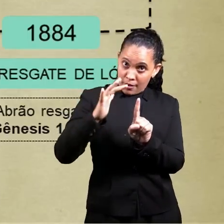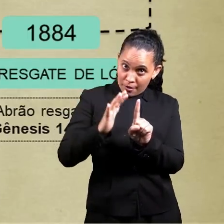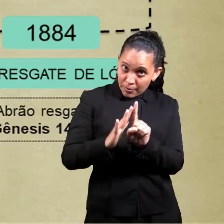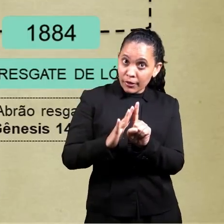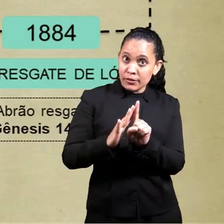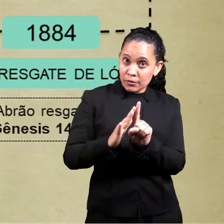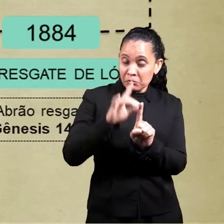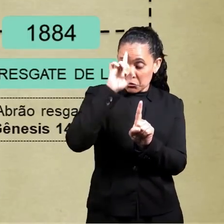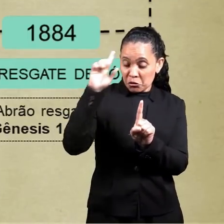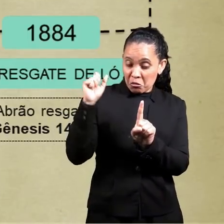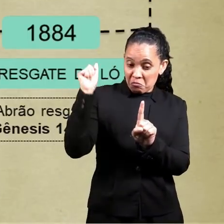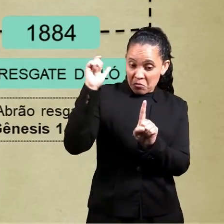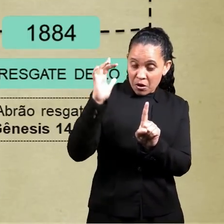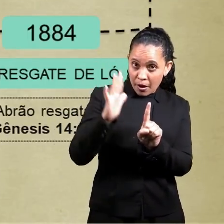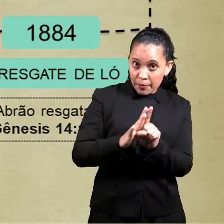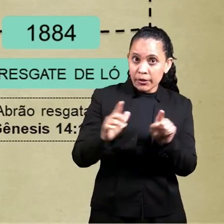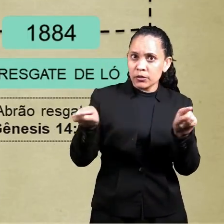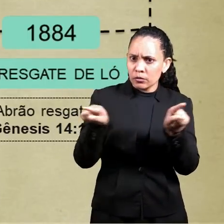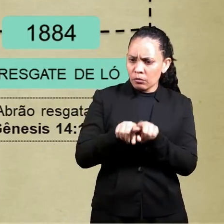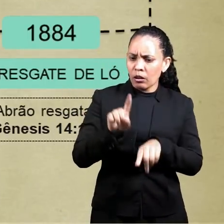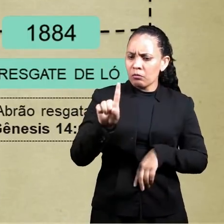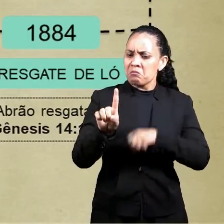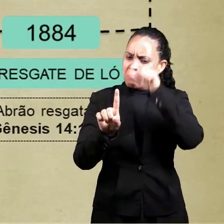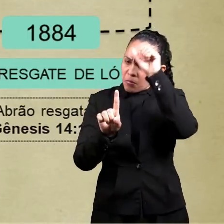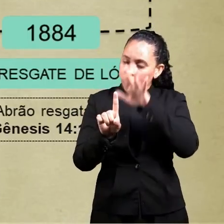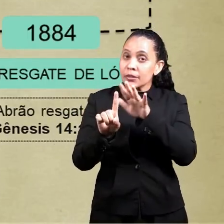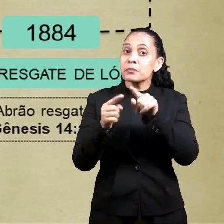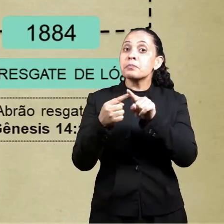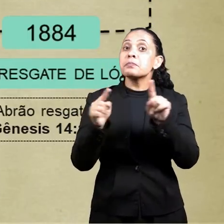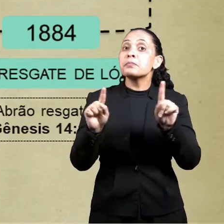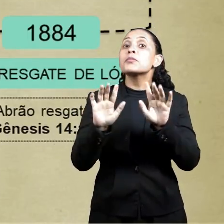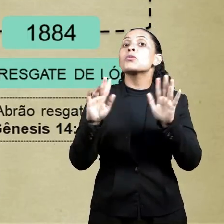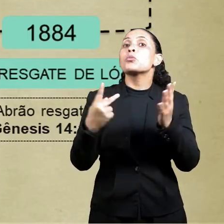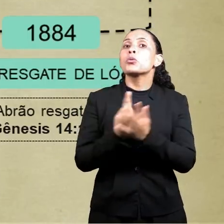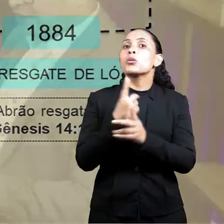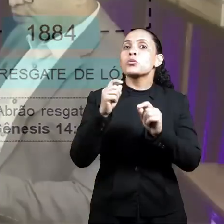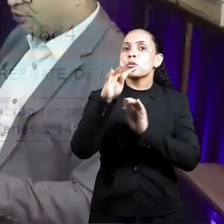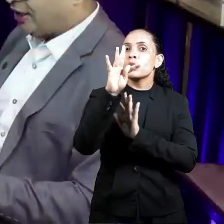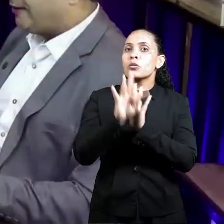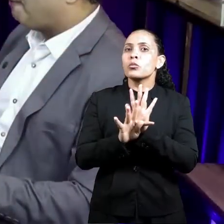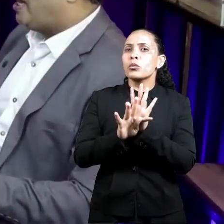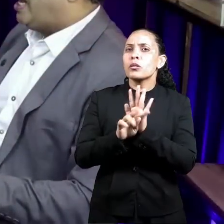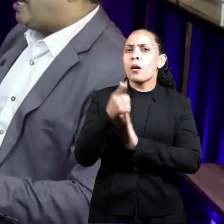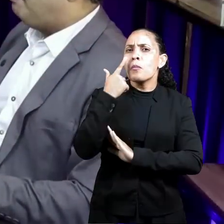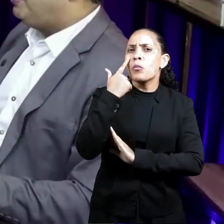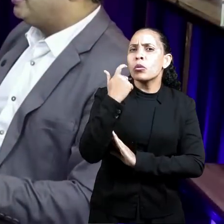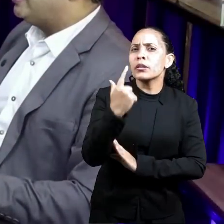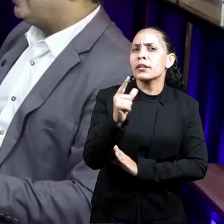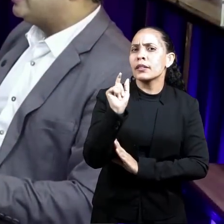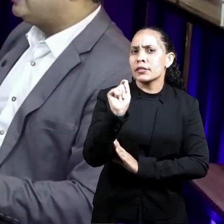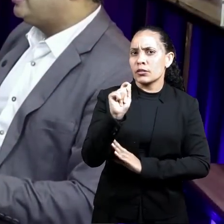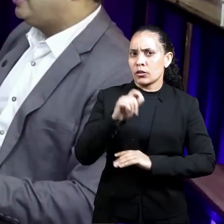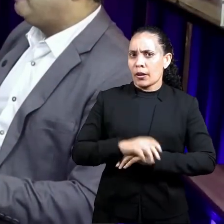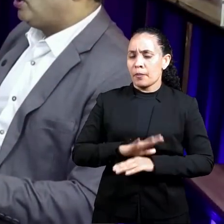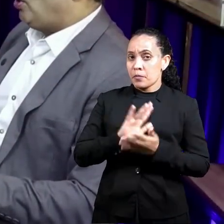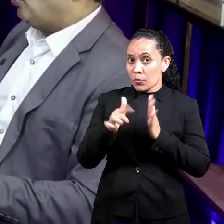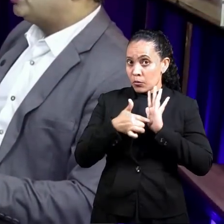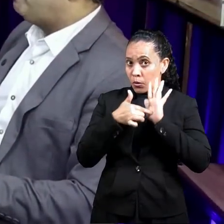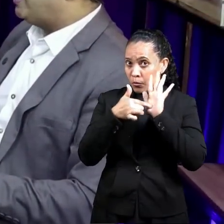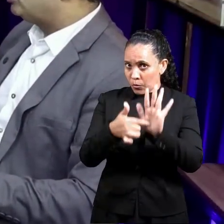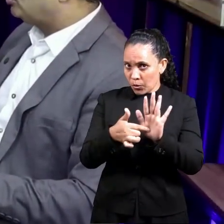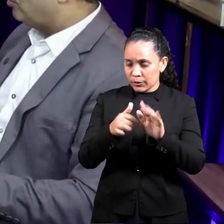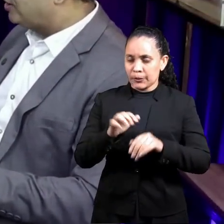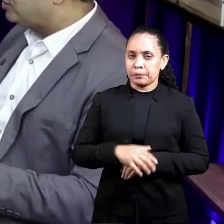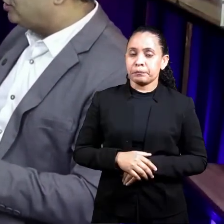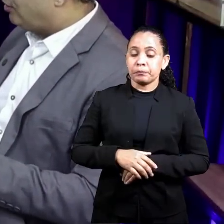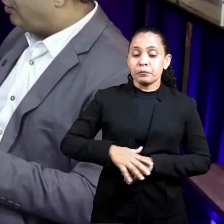bênção de Deus estava sobre Abraão, chamado ali, ele também é enriquecido. Mas o texto traz uma coisa muito interessante, porque a Bíblia detalha assim que